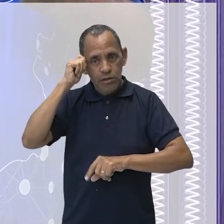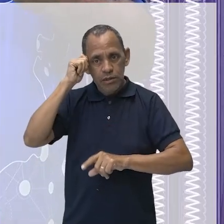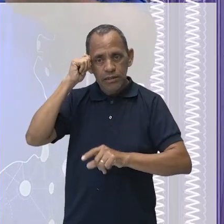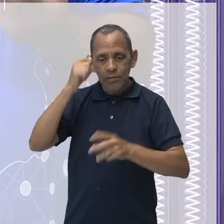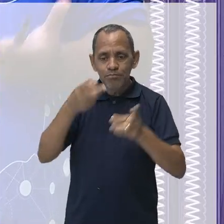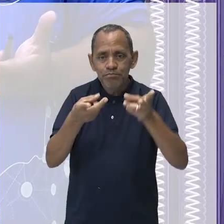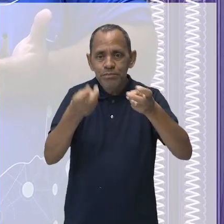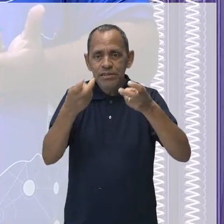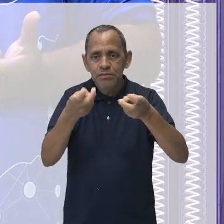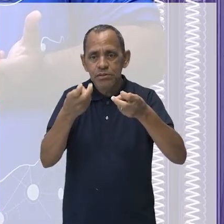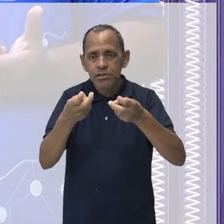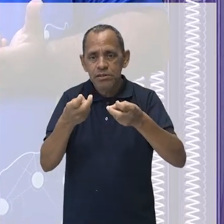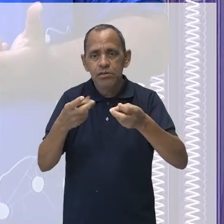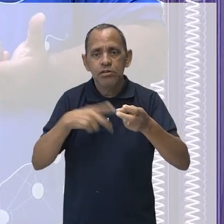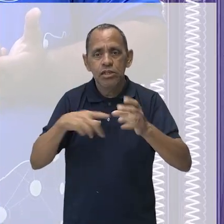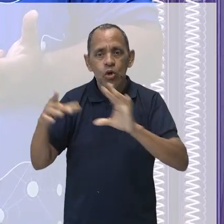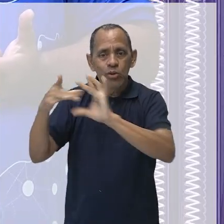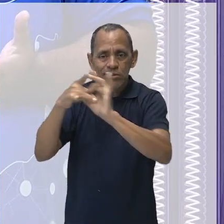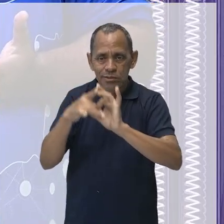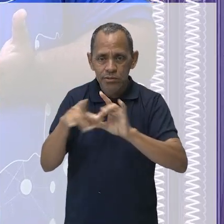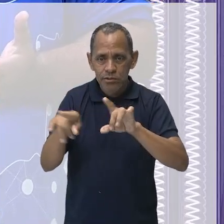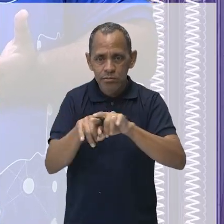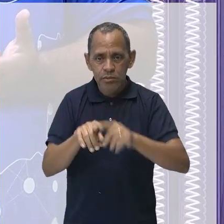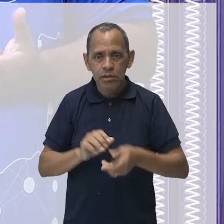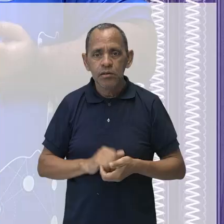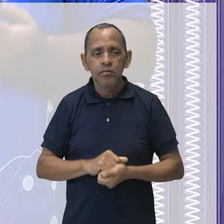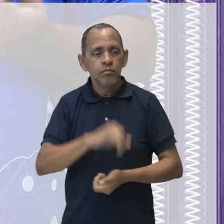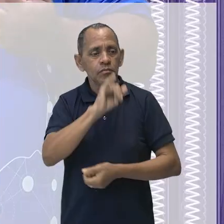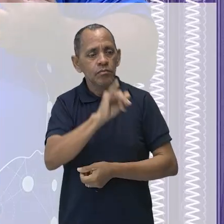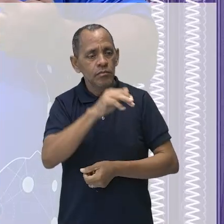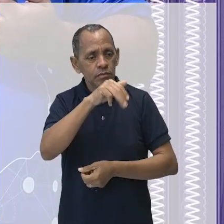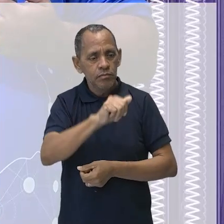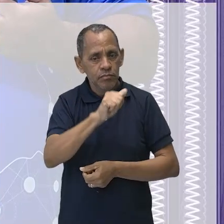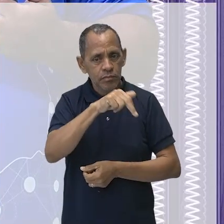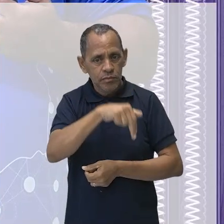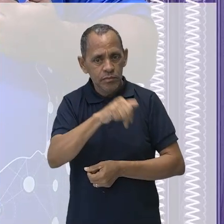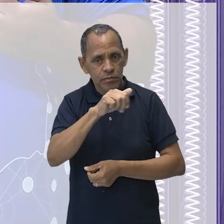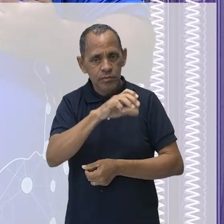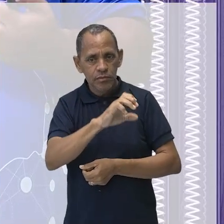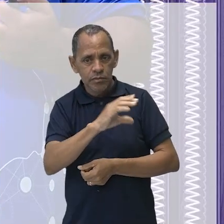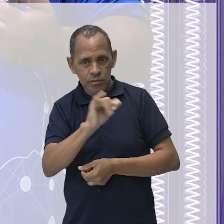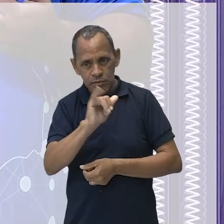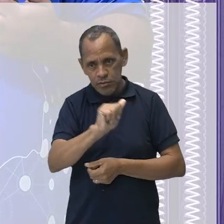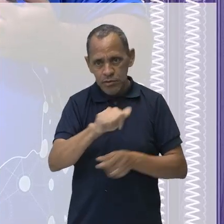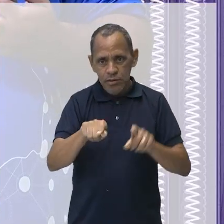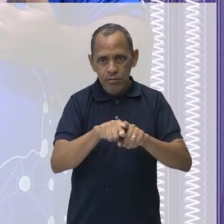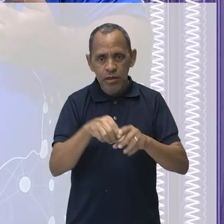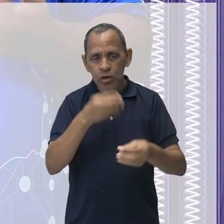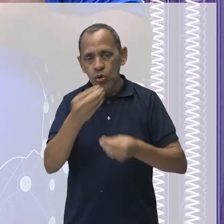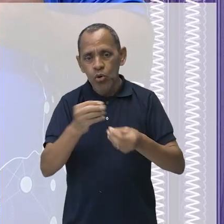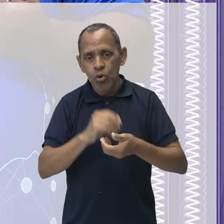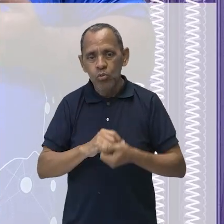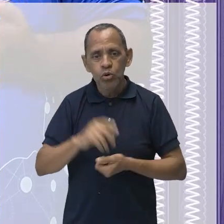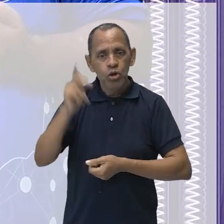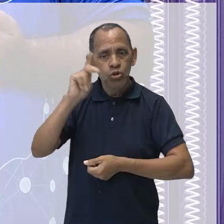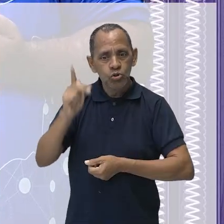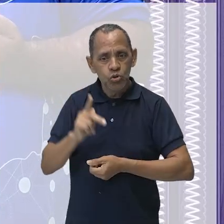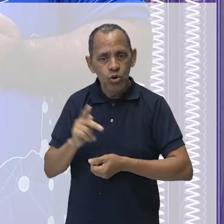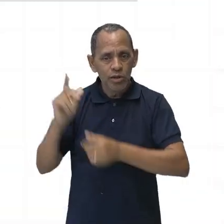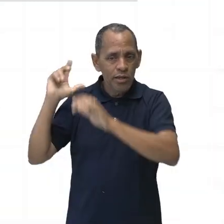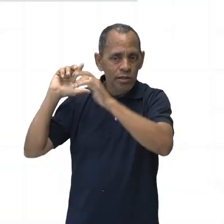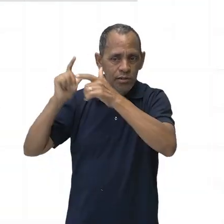transcendência é muito conectado com a imanência e, por que não, com a história e a ancestralidade dos seus